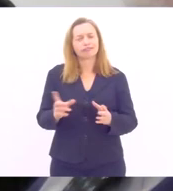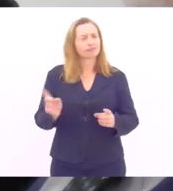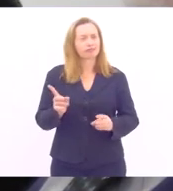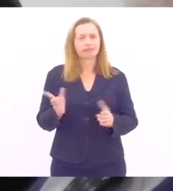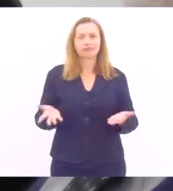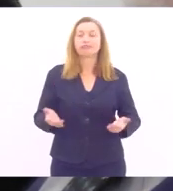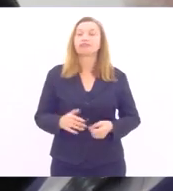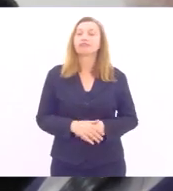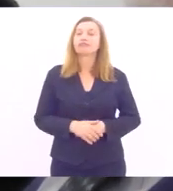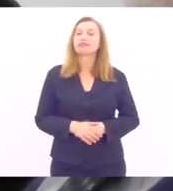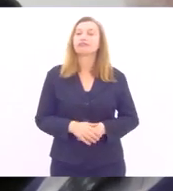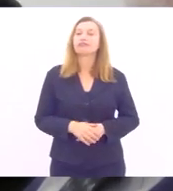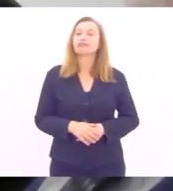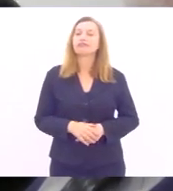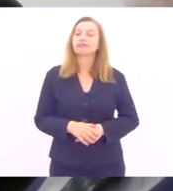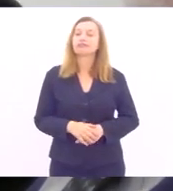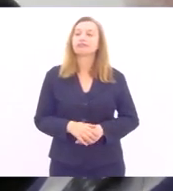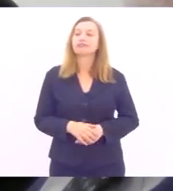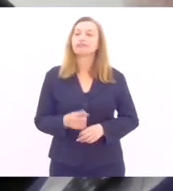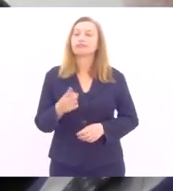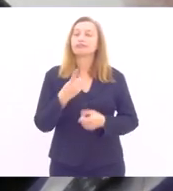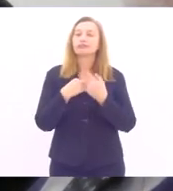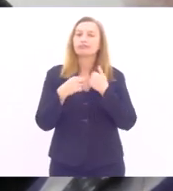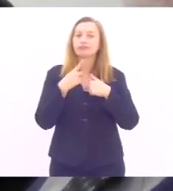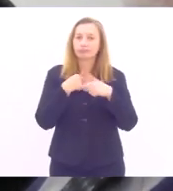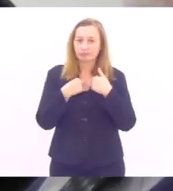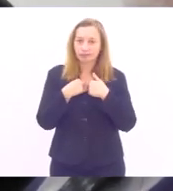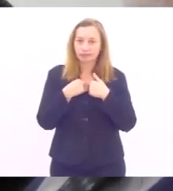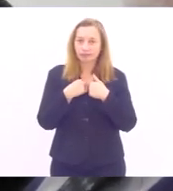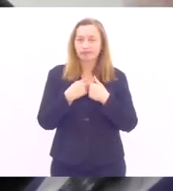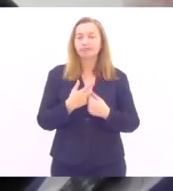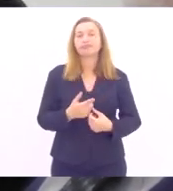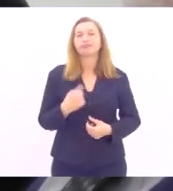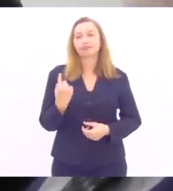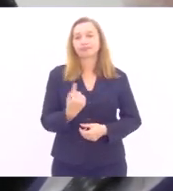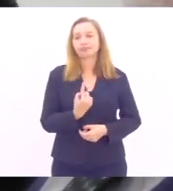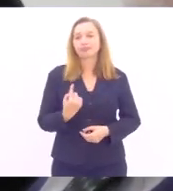menção. E o nosso desejo, né, é que